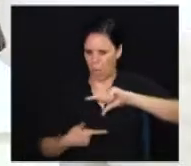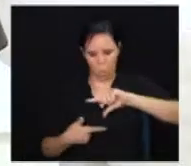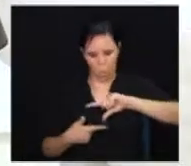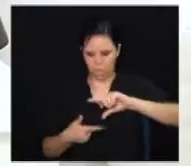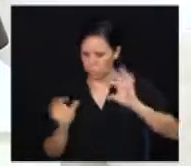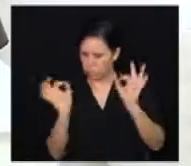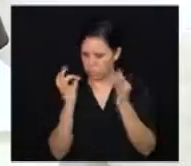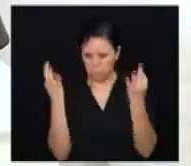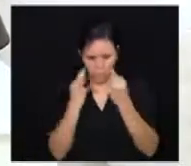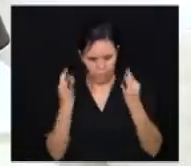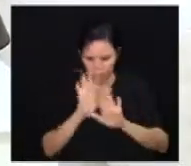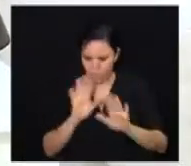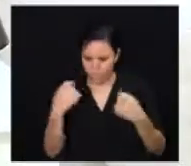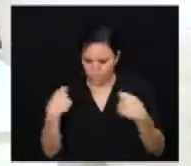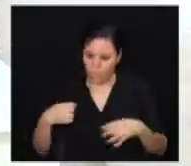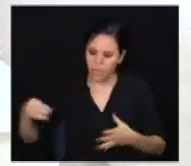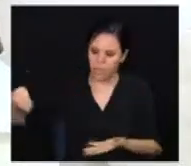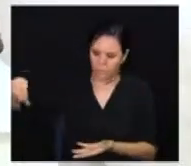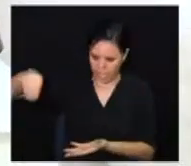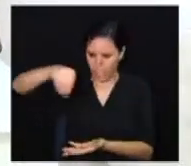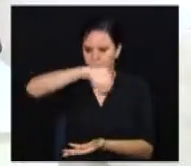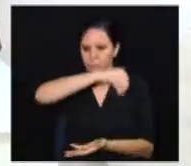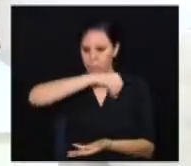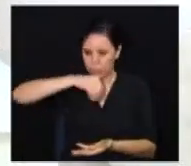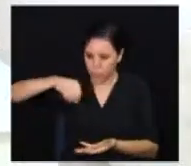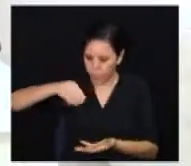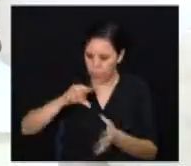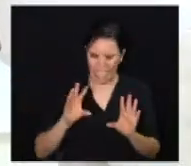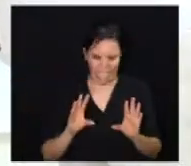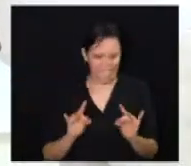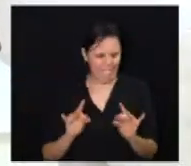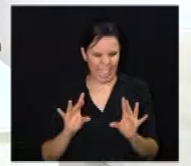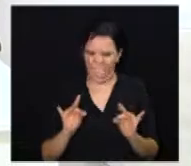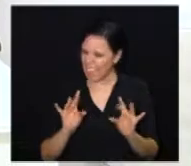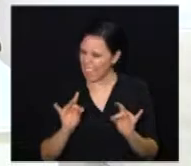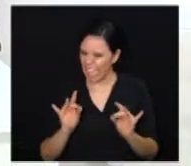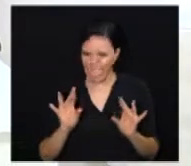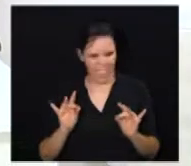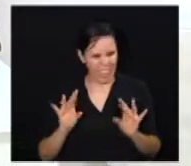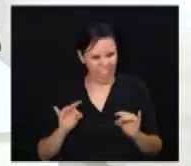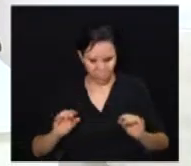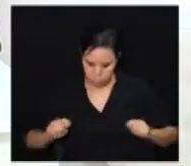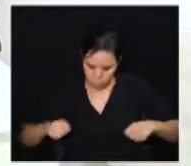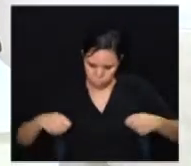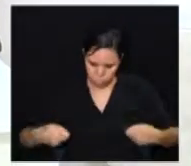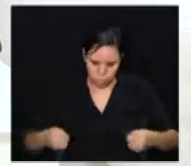E vai jogando farinha. E jogando farinha para ela não grudar conforme for abrindo. Vai